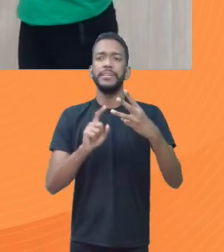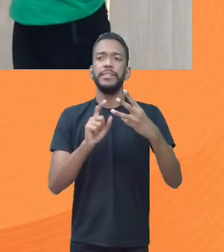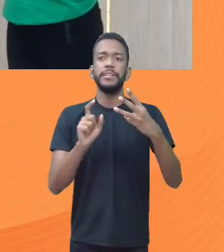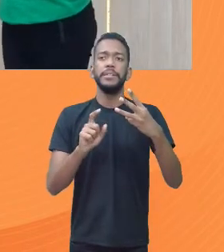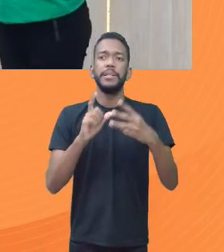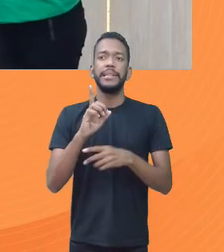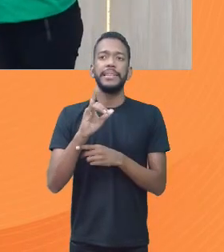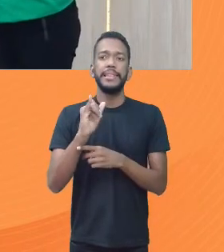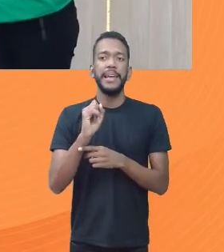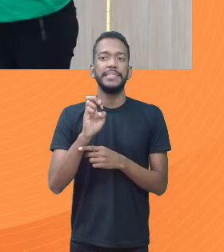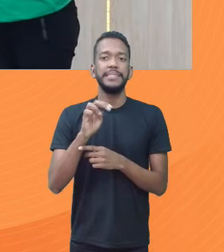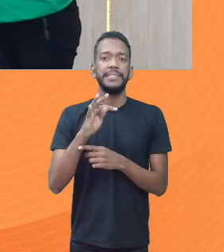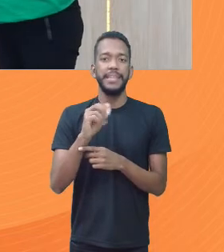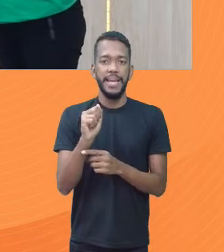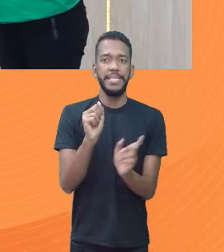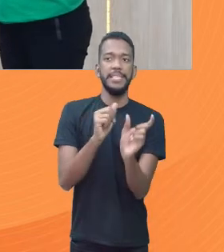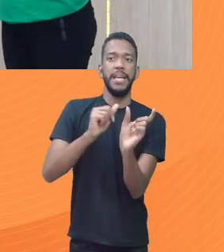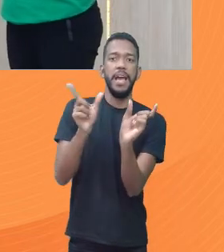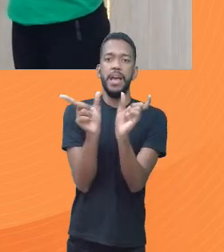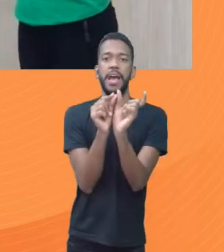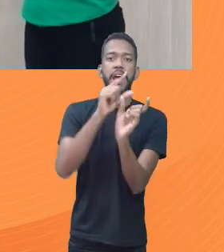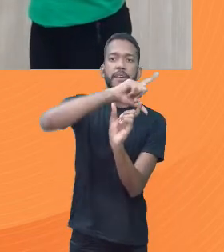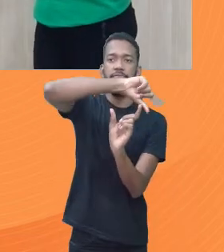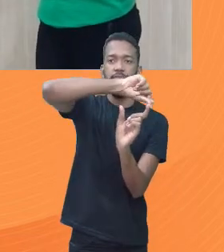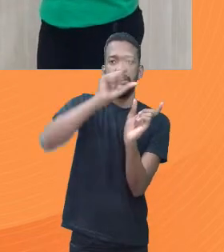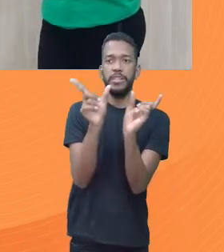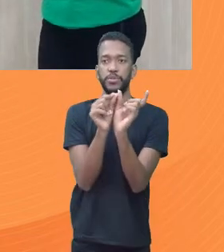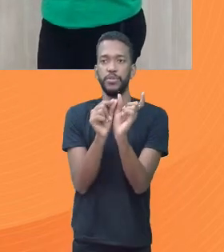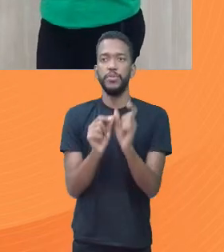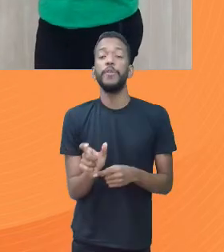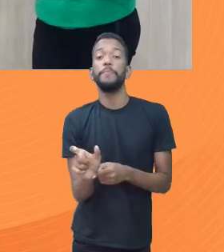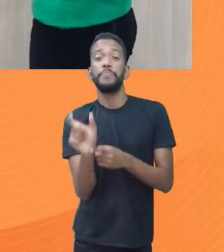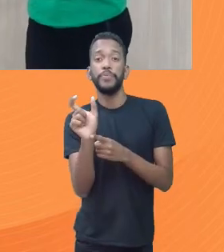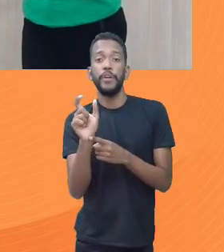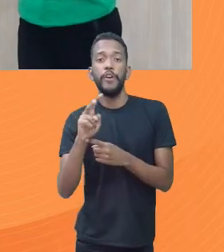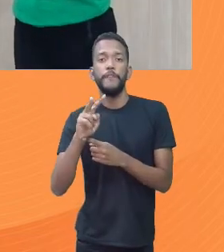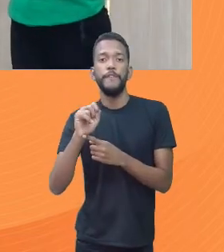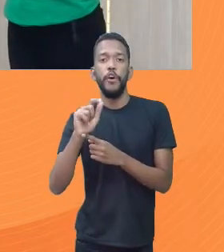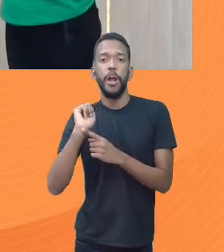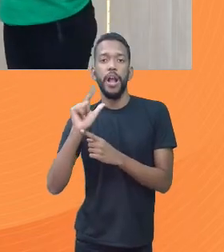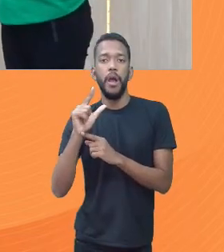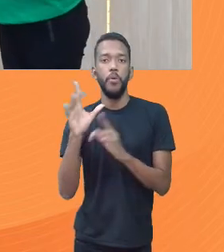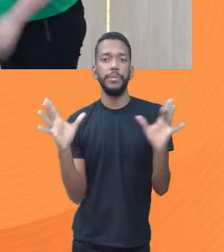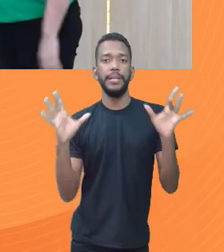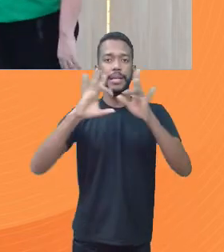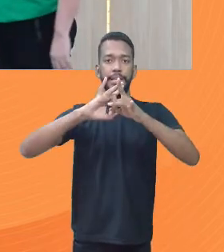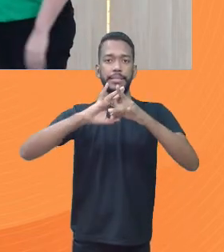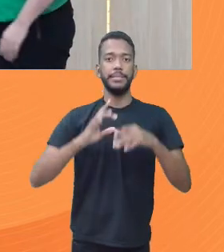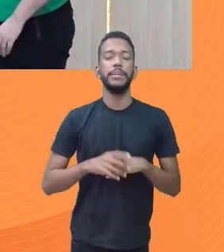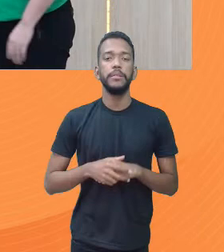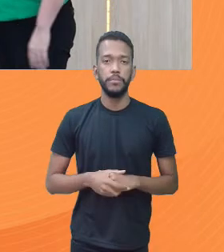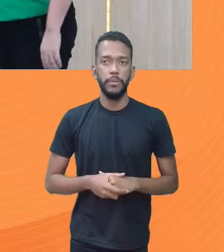desinências, afixos, vogal ou consoante de ligação.